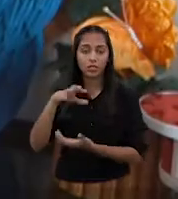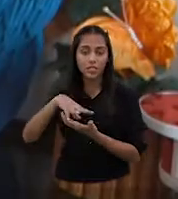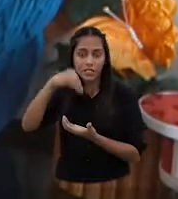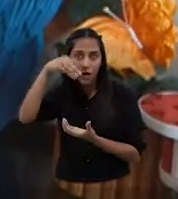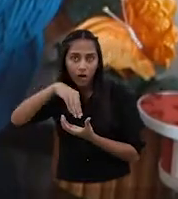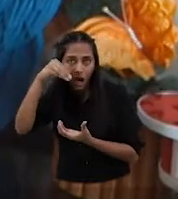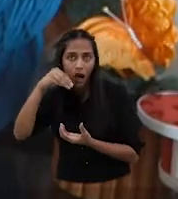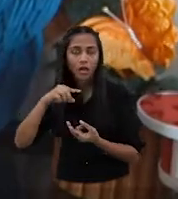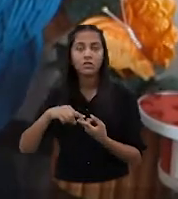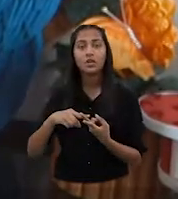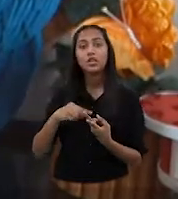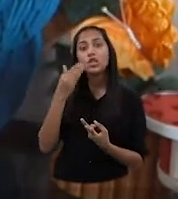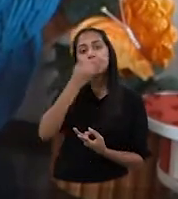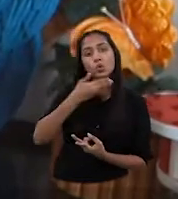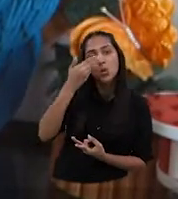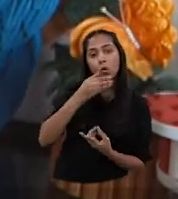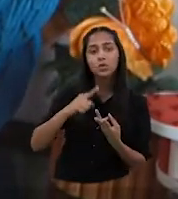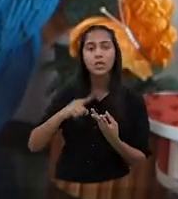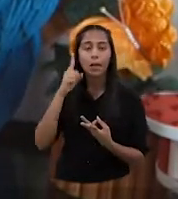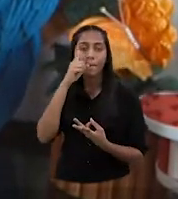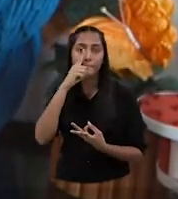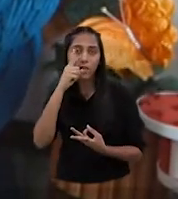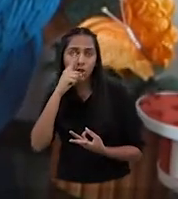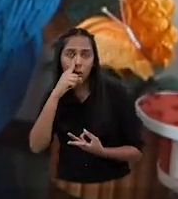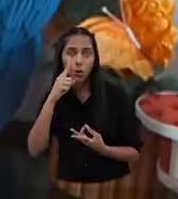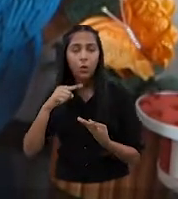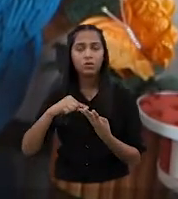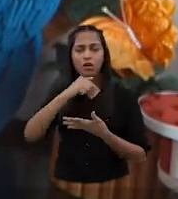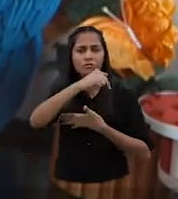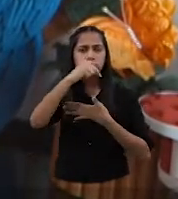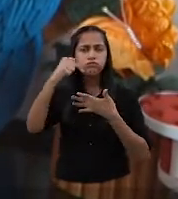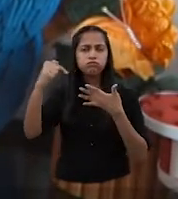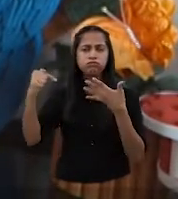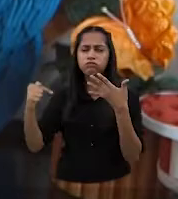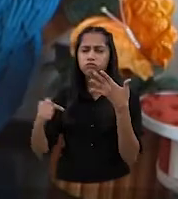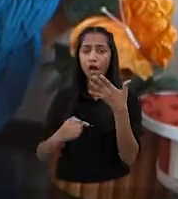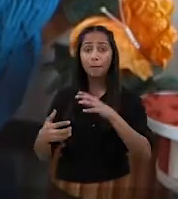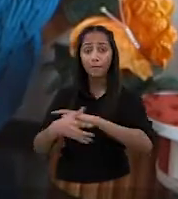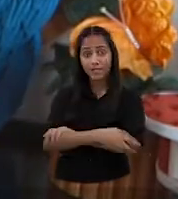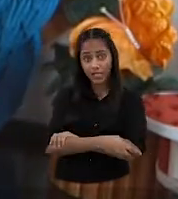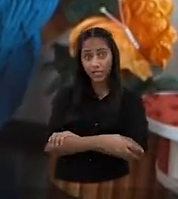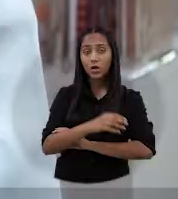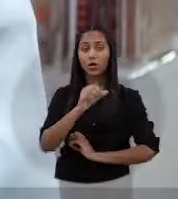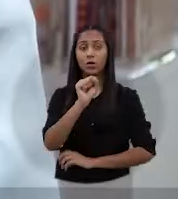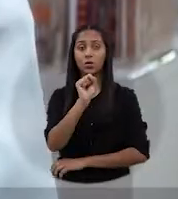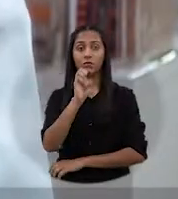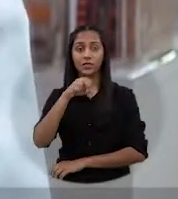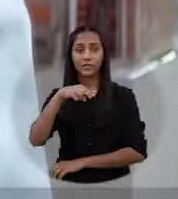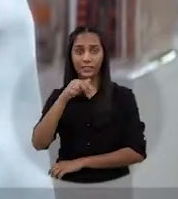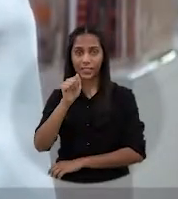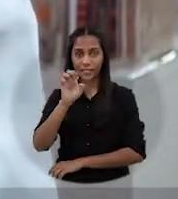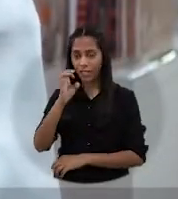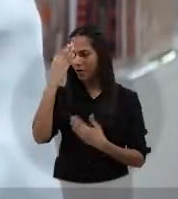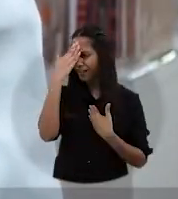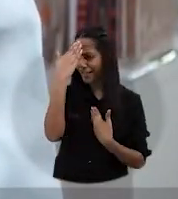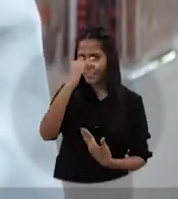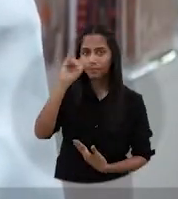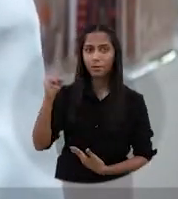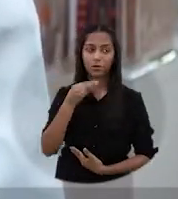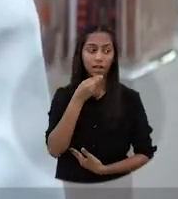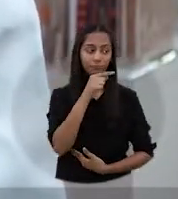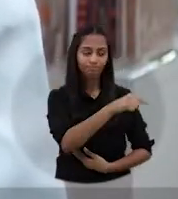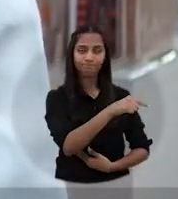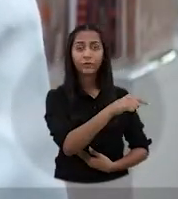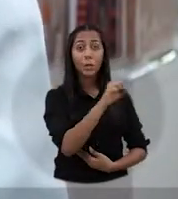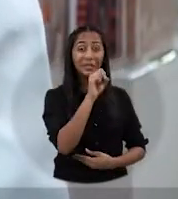de salgado, de doces, de biscoito, de bolo, que foi uma parceria com o Senai. E eu agradeço muito pela oportunidade que ela